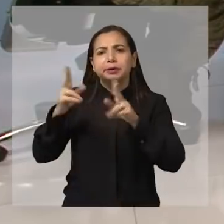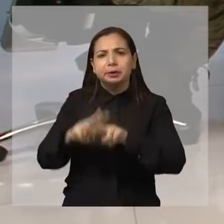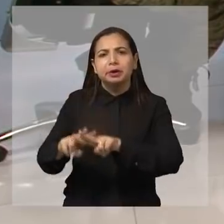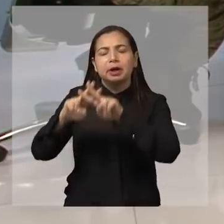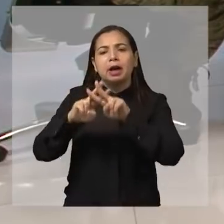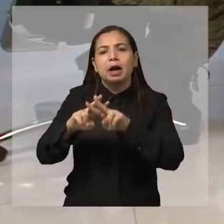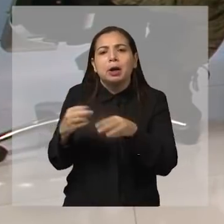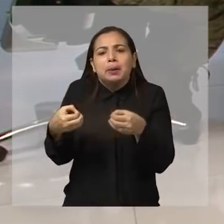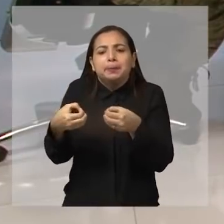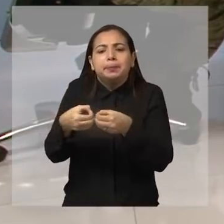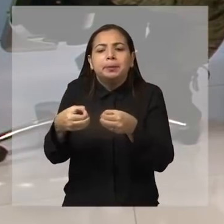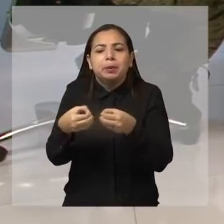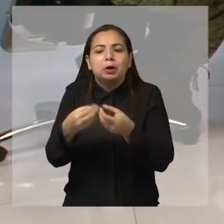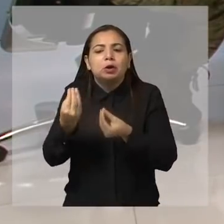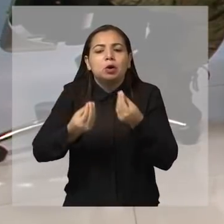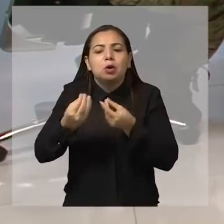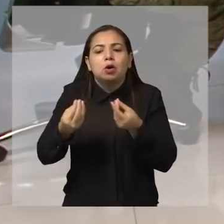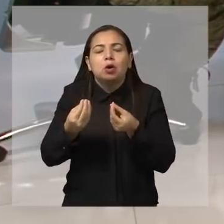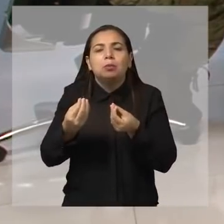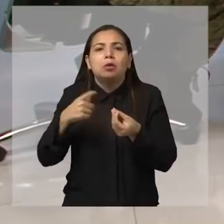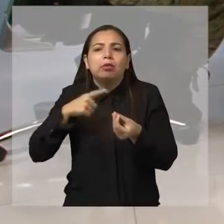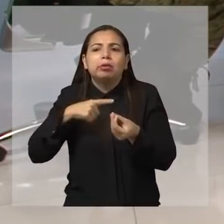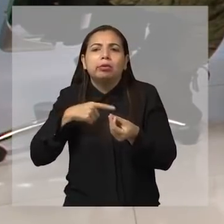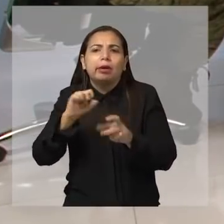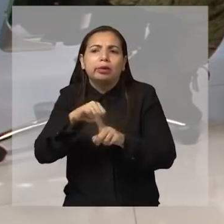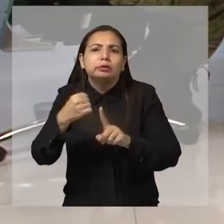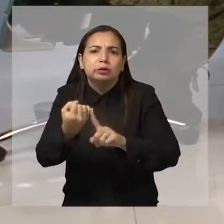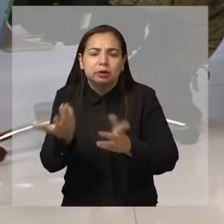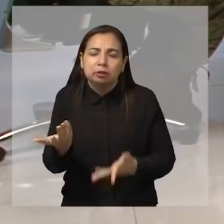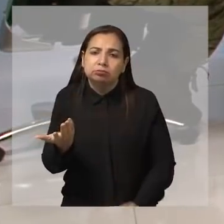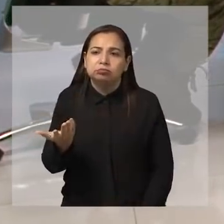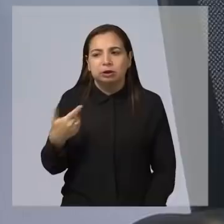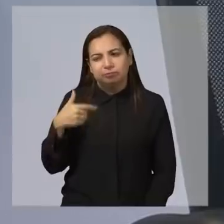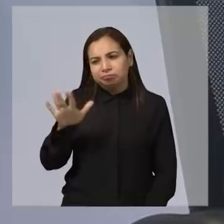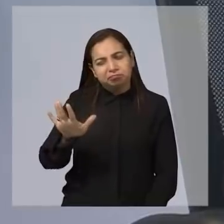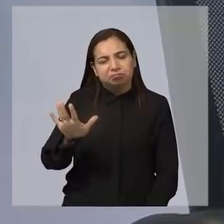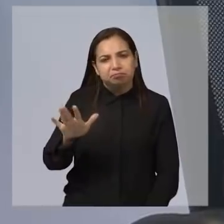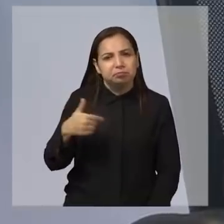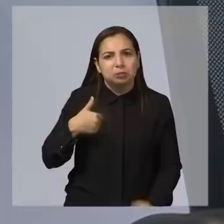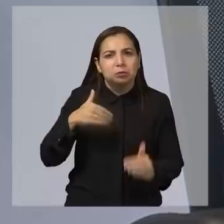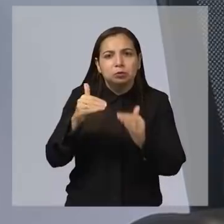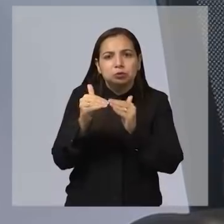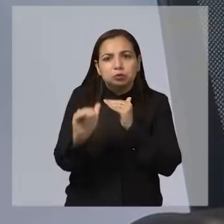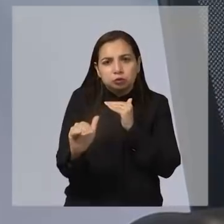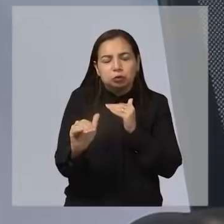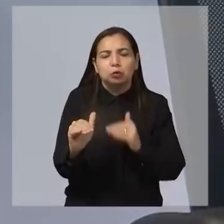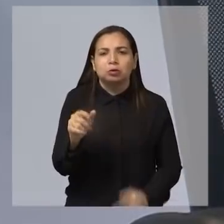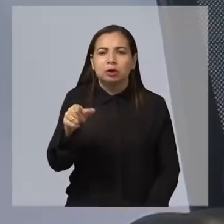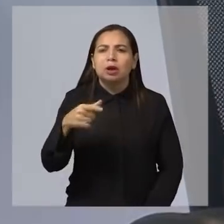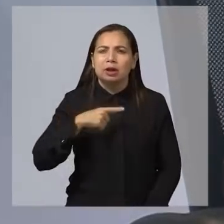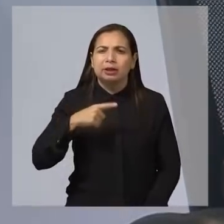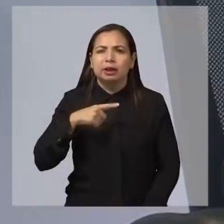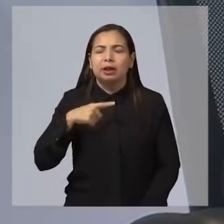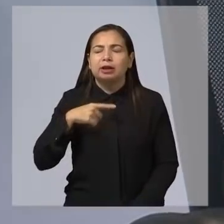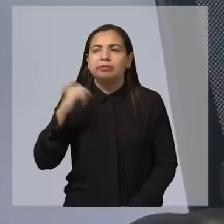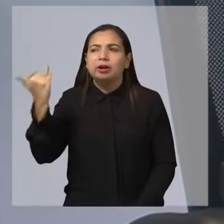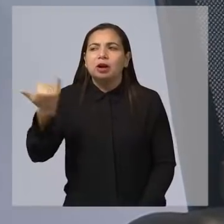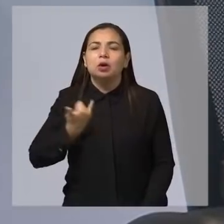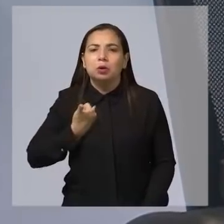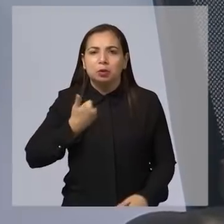sociais. Isso está certo? Eu discordo. Quer ver eu tive uma notícia essa semana, só para o senhor ter uma ideia,